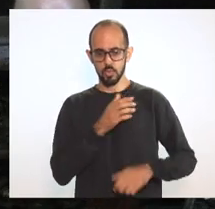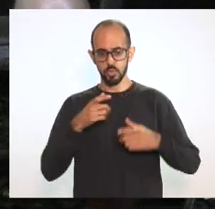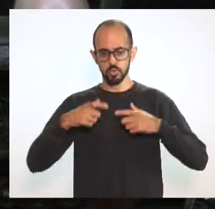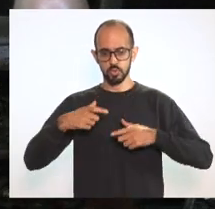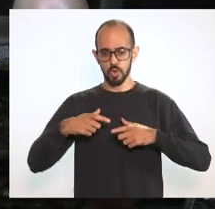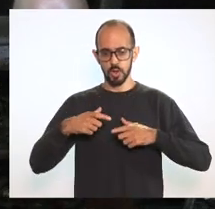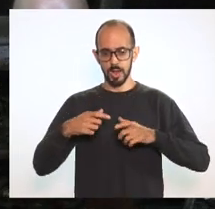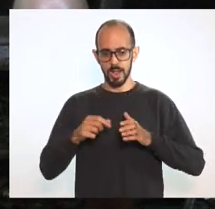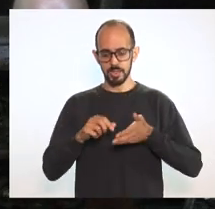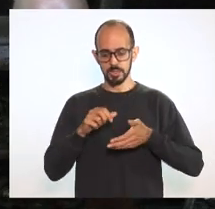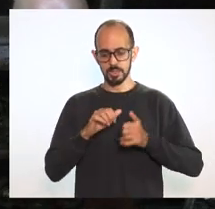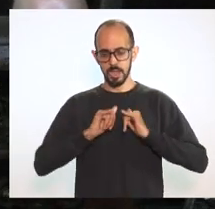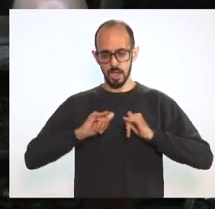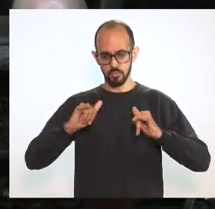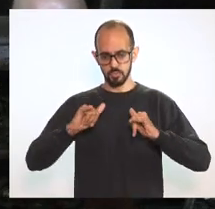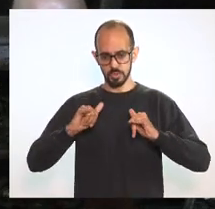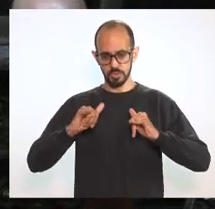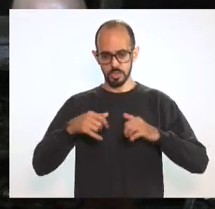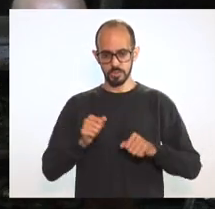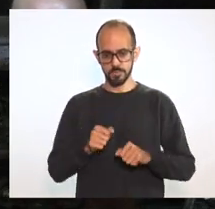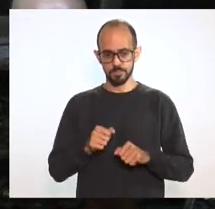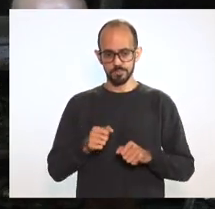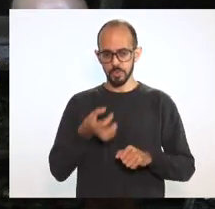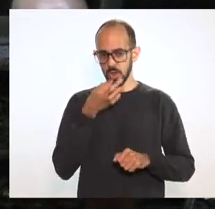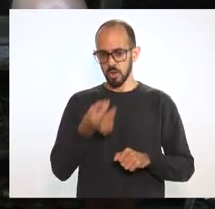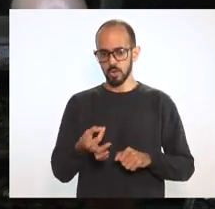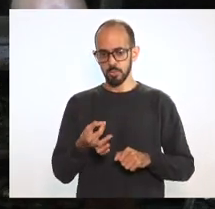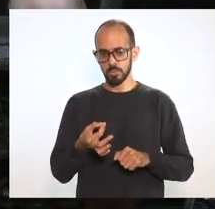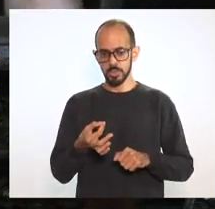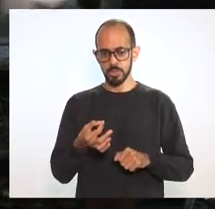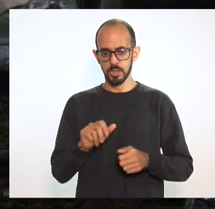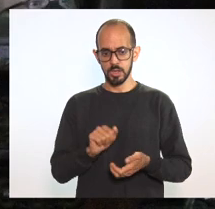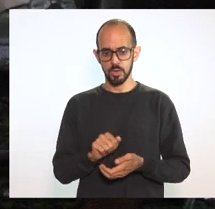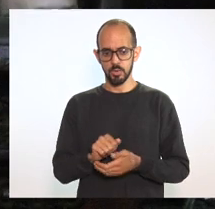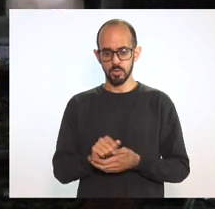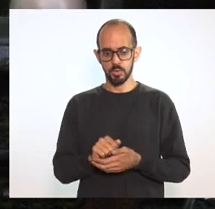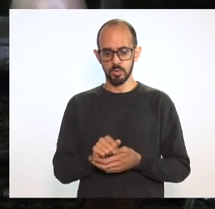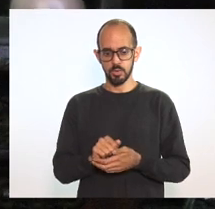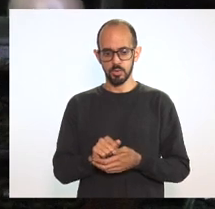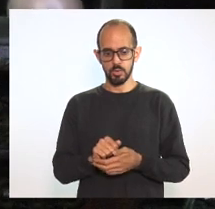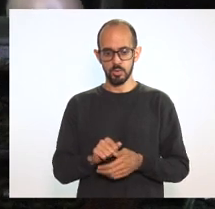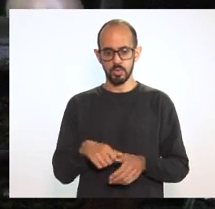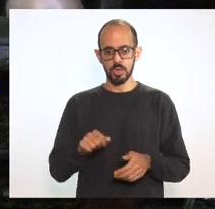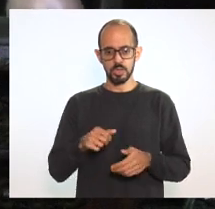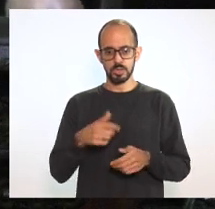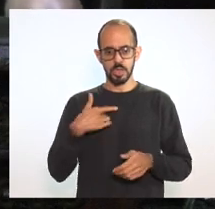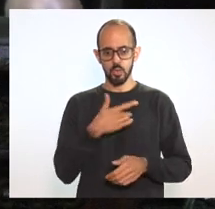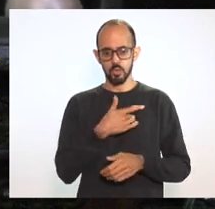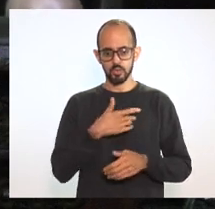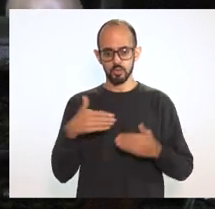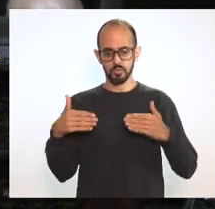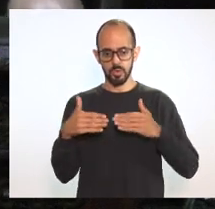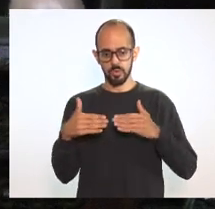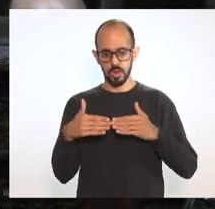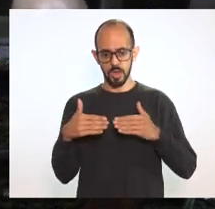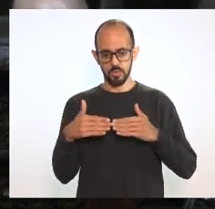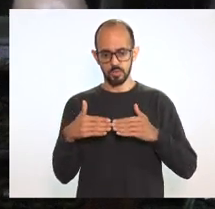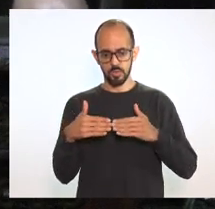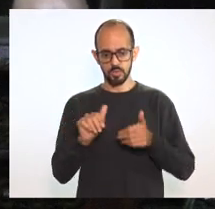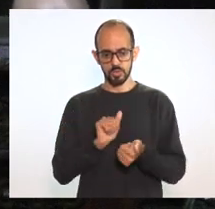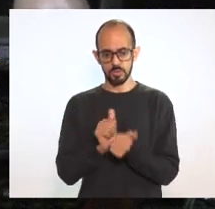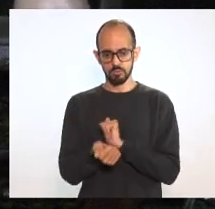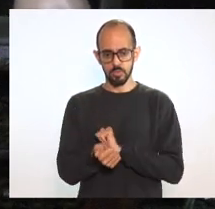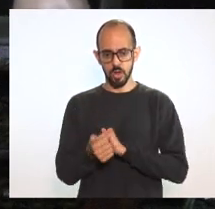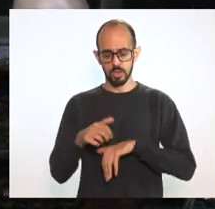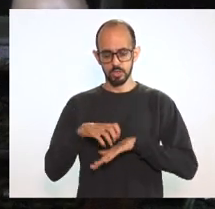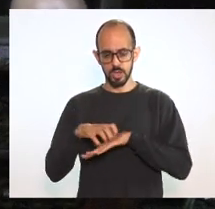E dá outras providências. Pareceres, Comissão de Constituição pela Juridicidade, Saúde favorável, de Esporte e Lazer